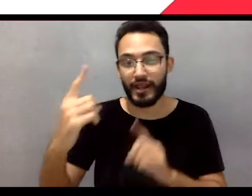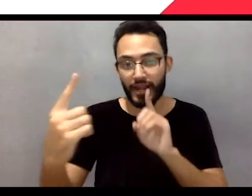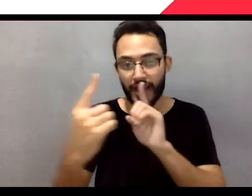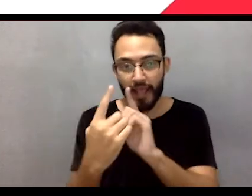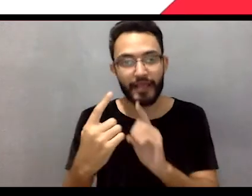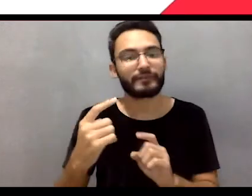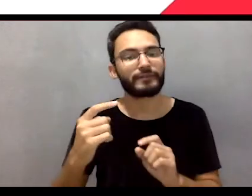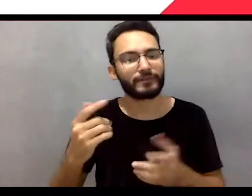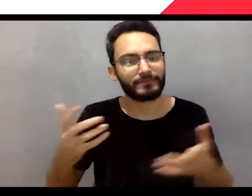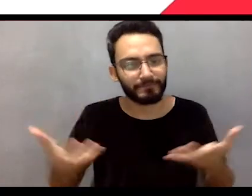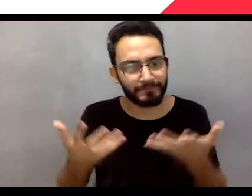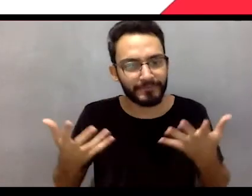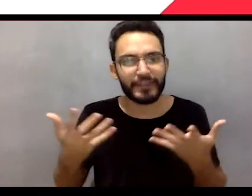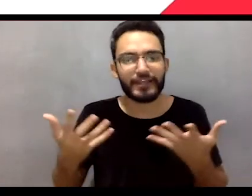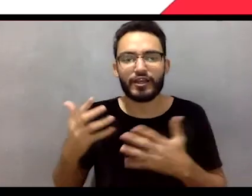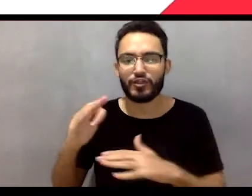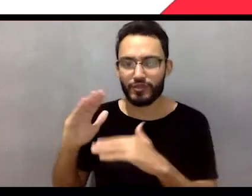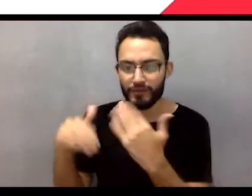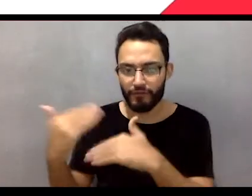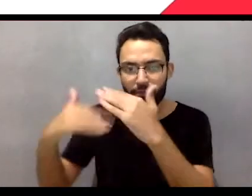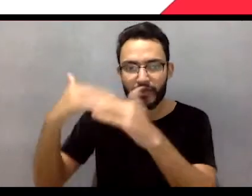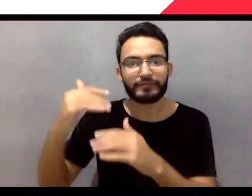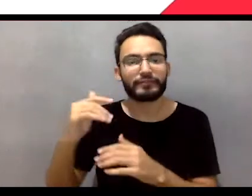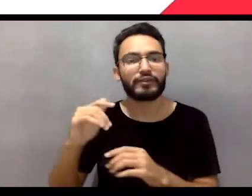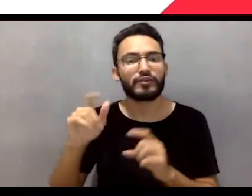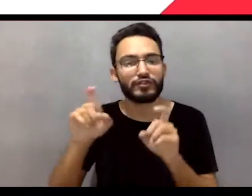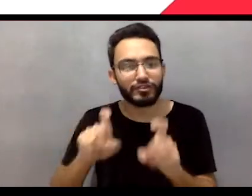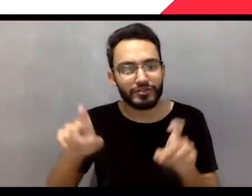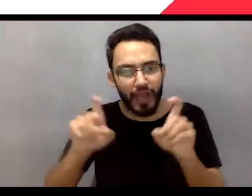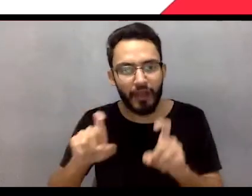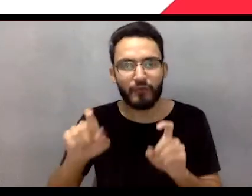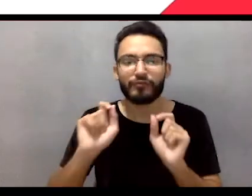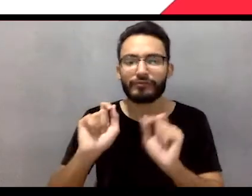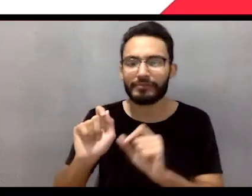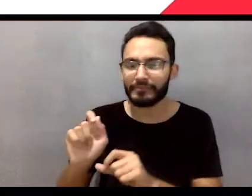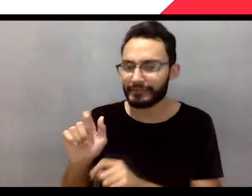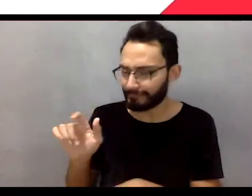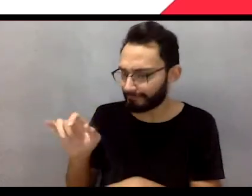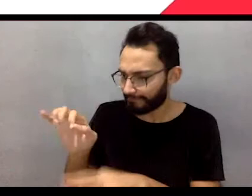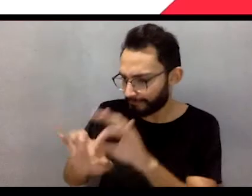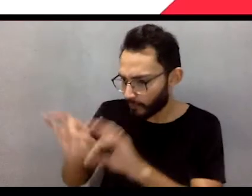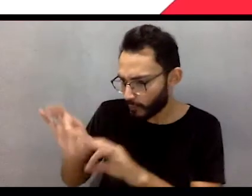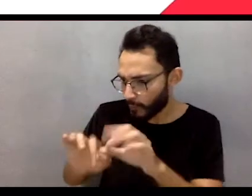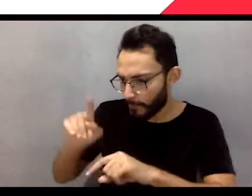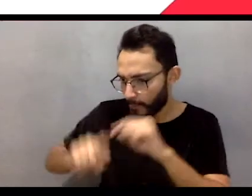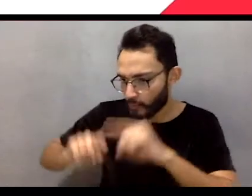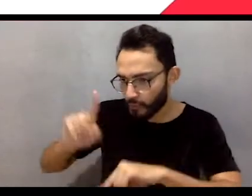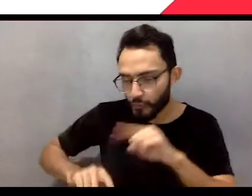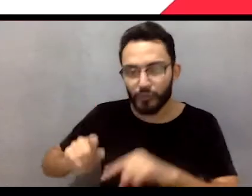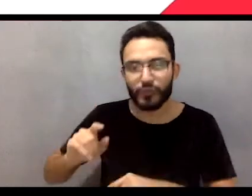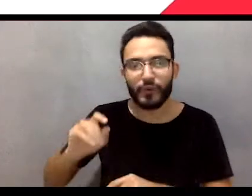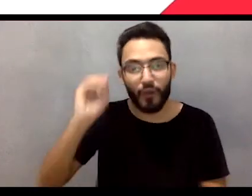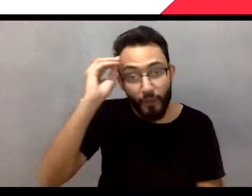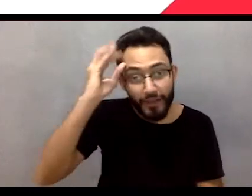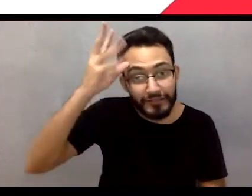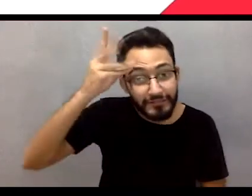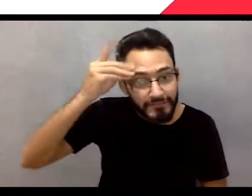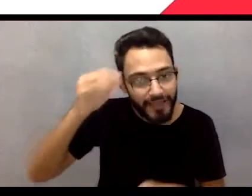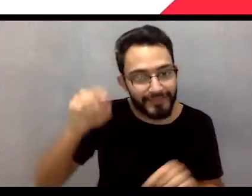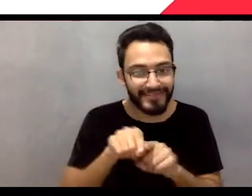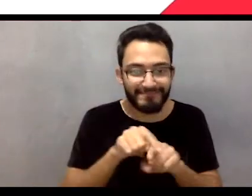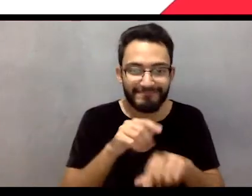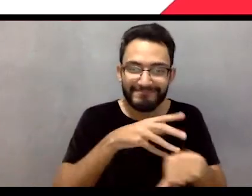essa transformação digital lean mesmo, por gestão de produto. Adoro compartilhar conhecimento